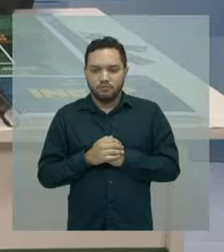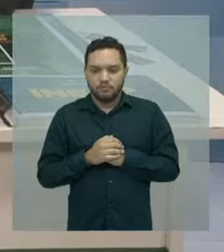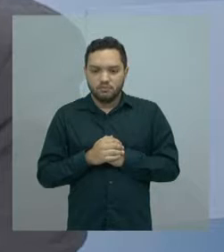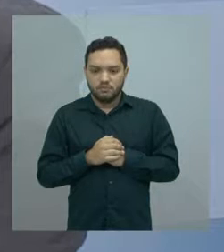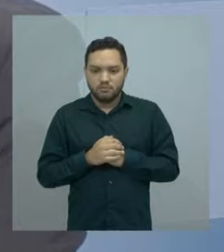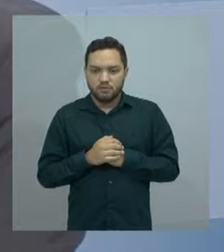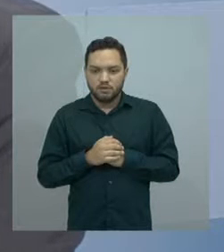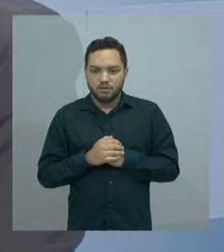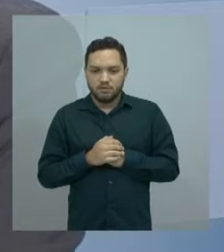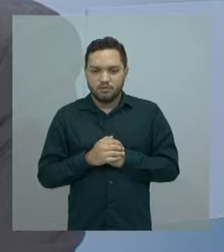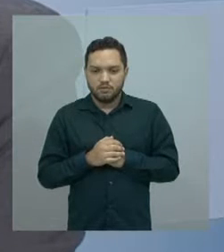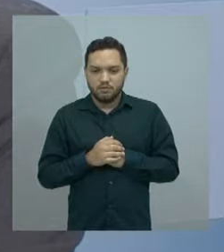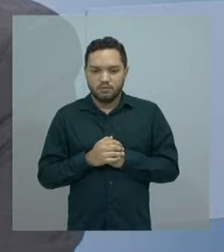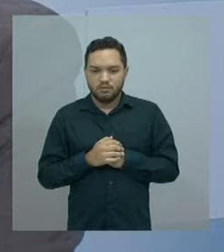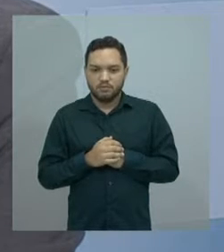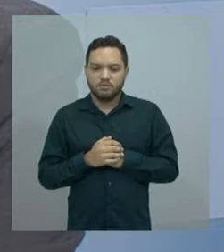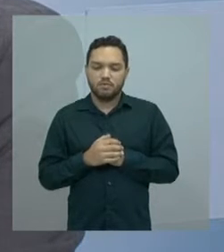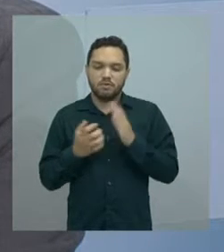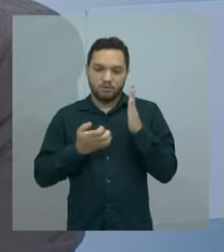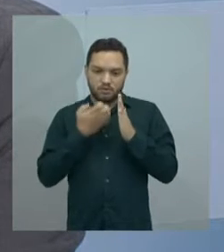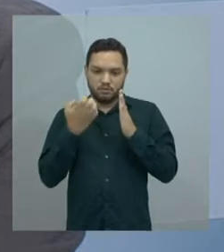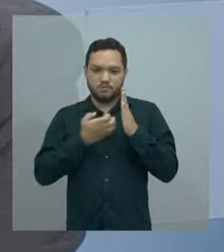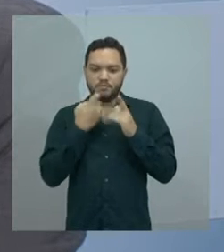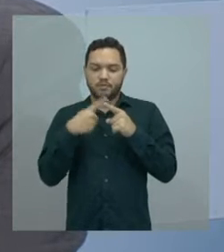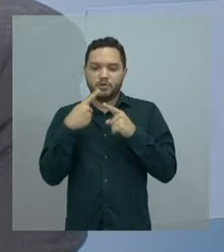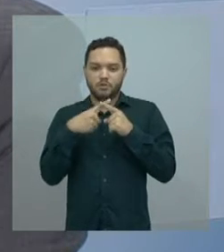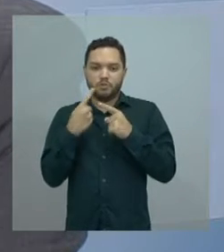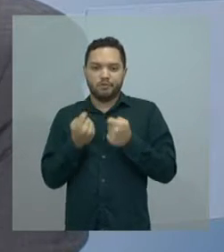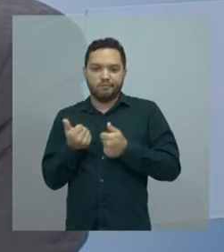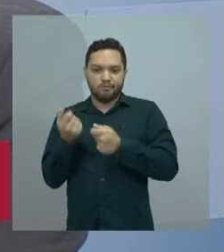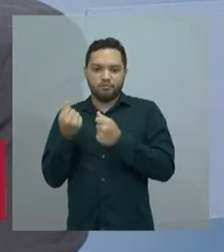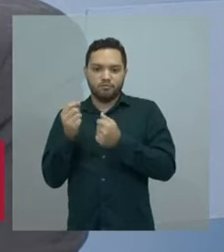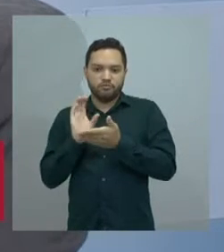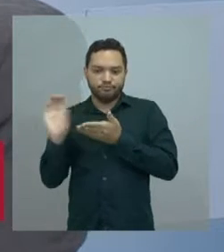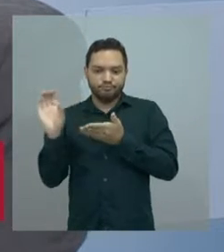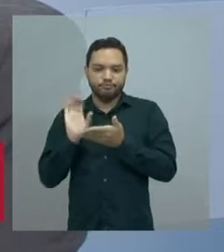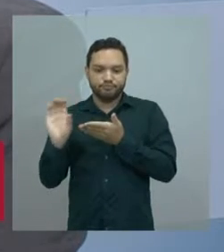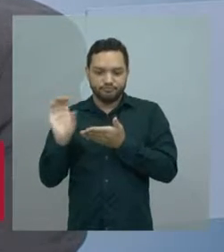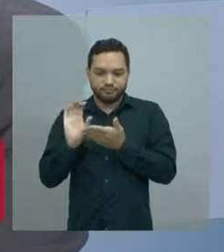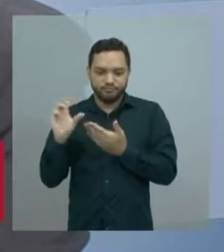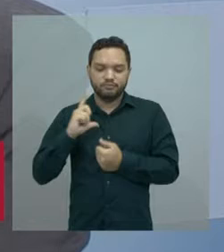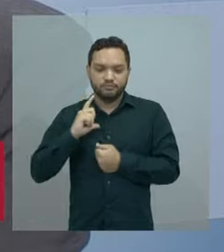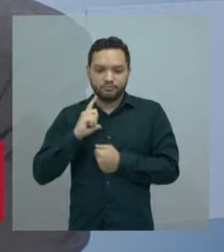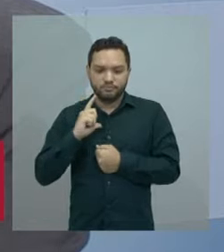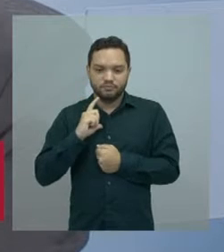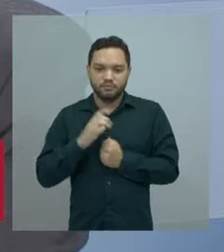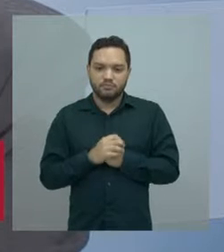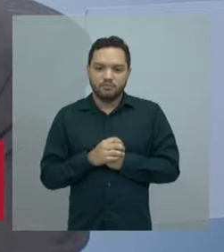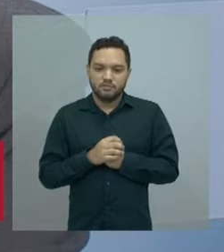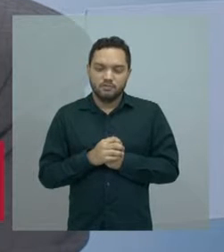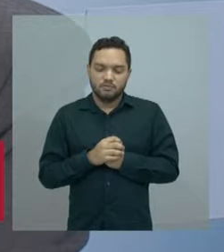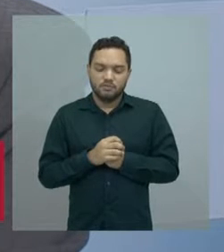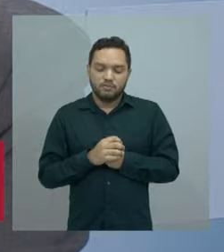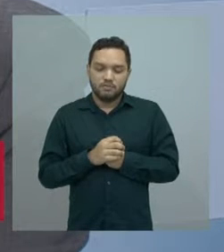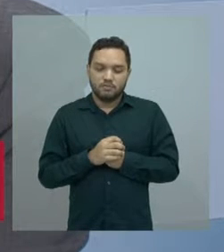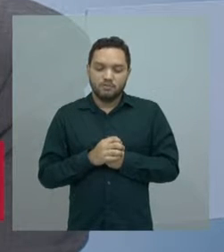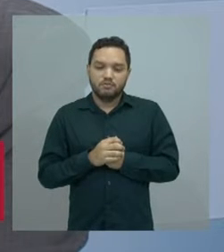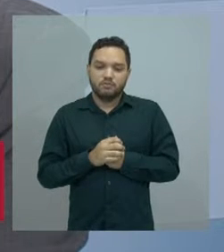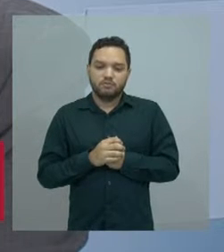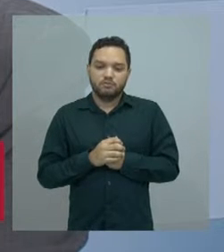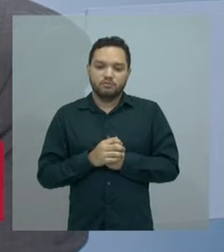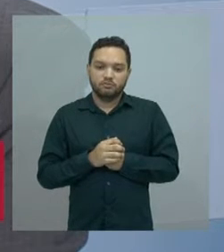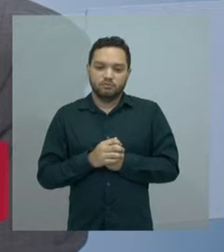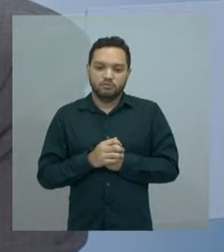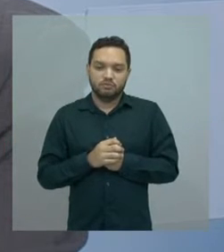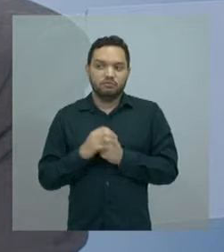relação ao incentivo fiscal das grandes empresas. Aí tudo bem. Né? Aí tudo bem. E mais Estado no sentido da gente poder ter